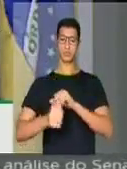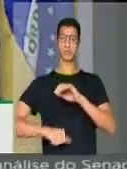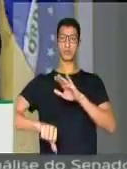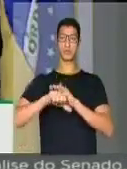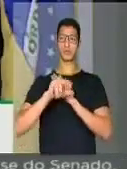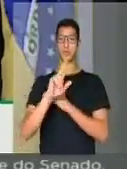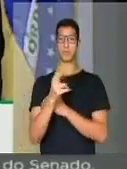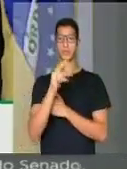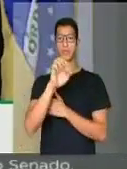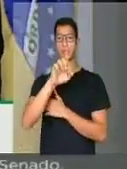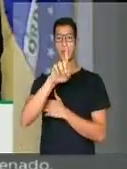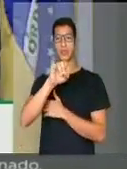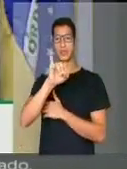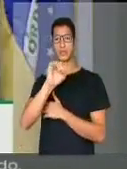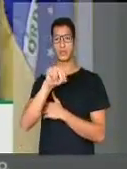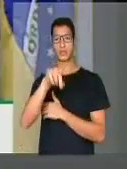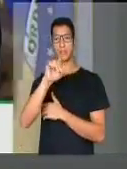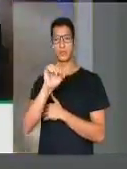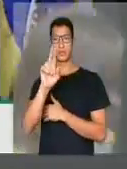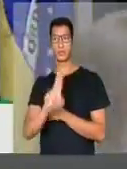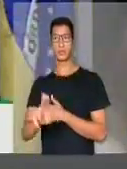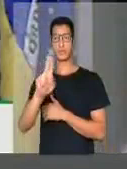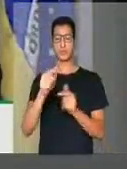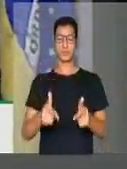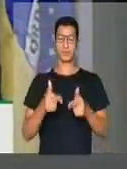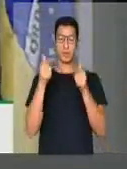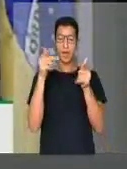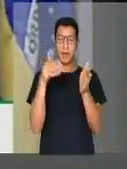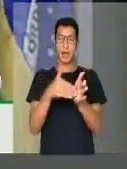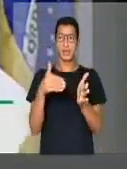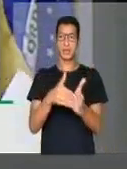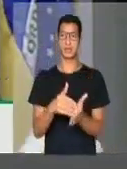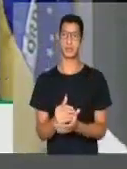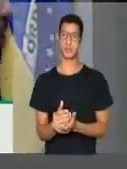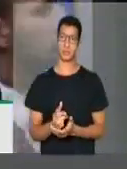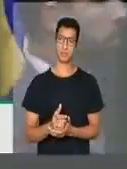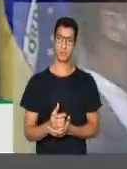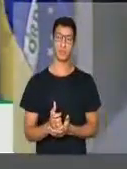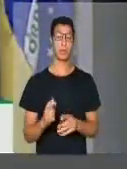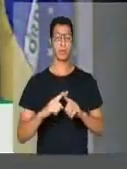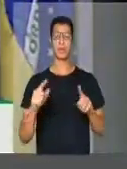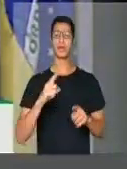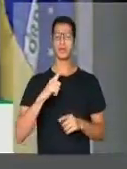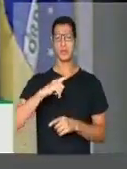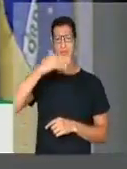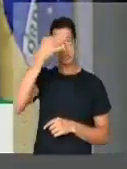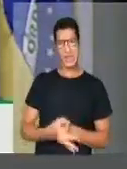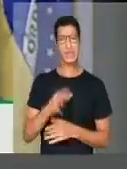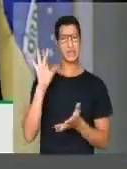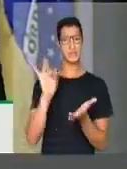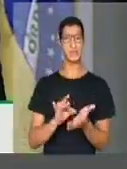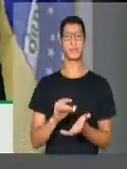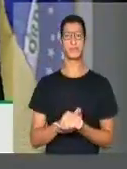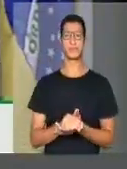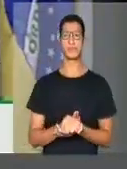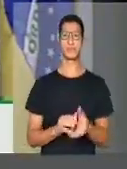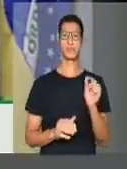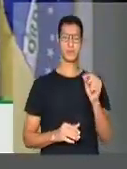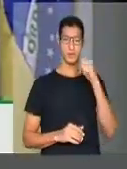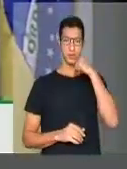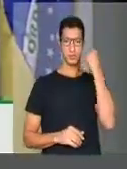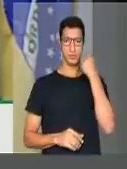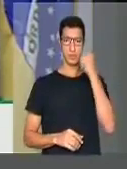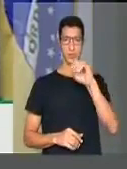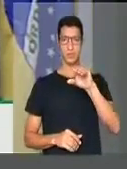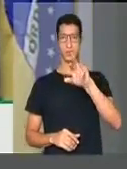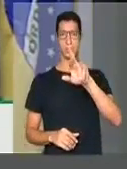crime hediondo o uso de uma arma restrita. Mas eu tenho certeza absoluta que o